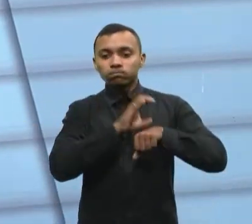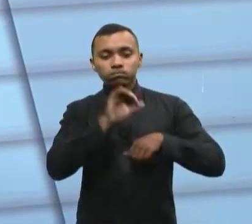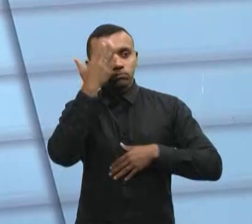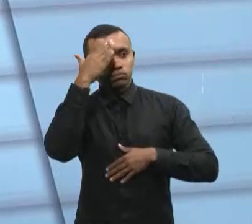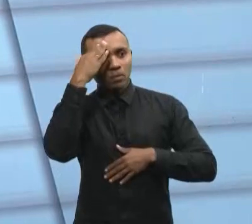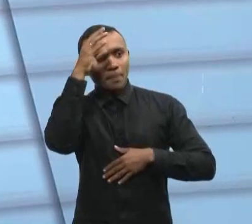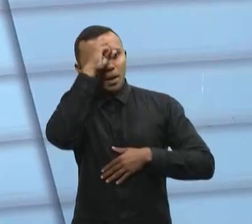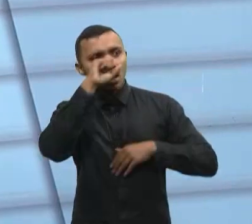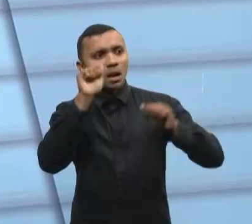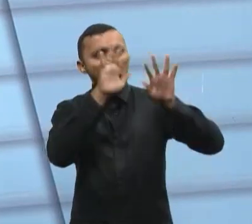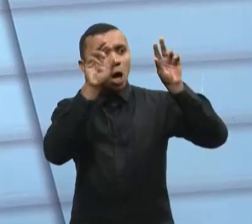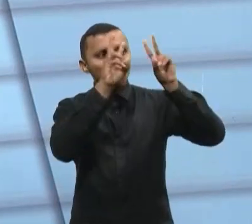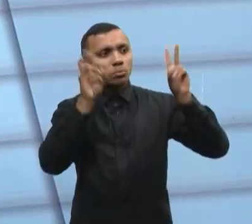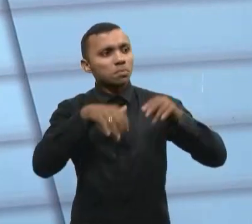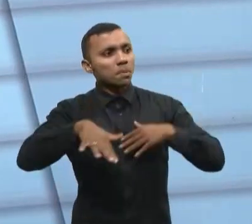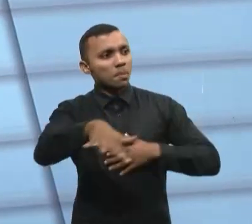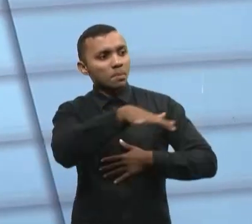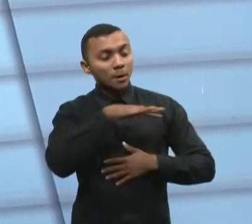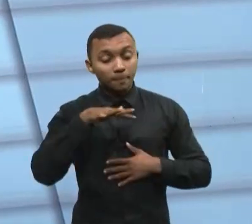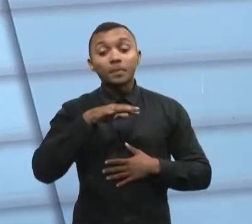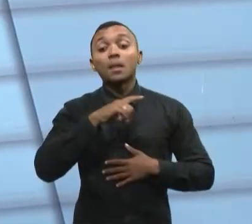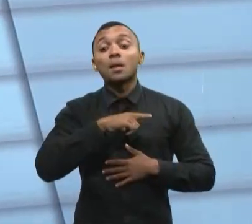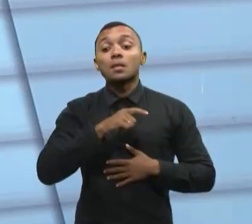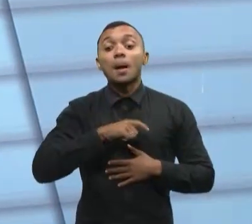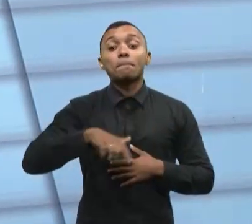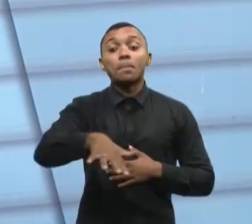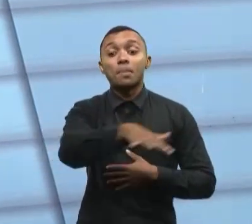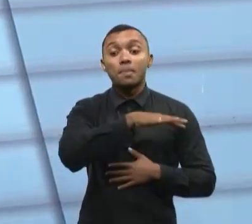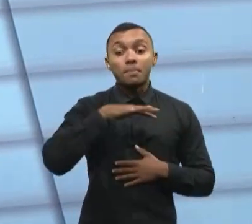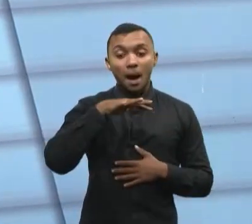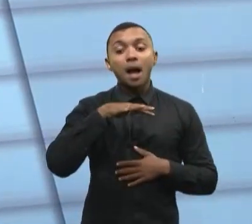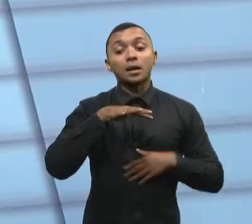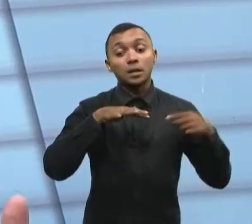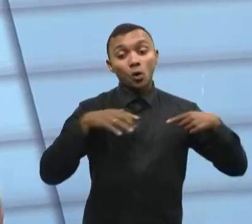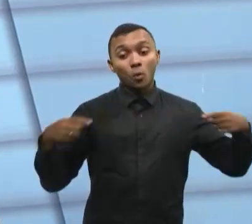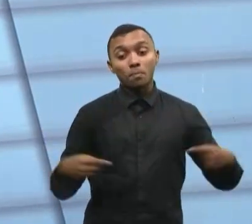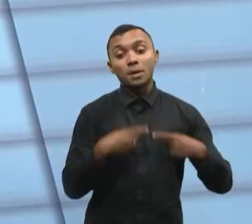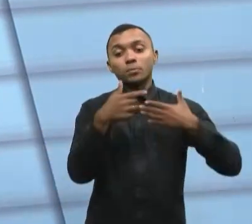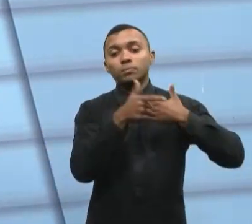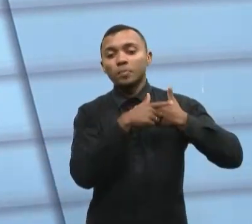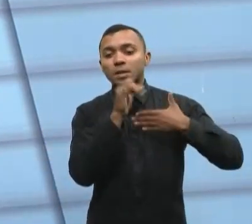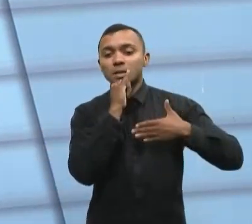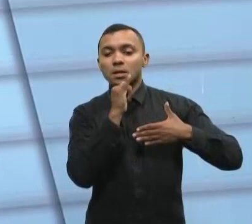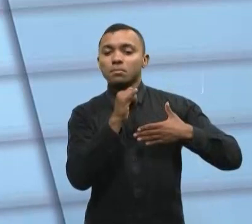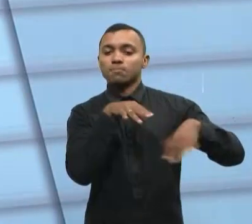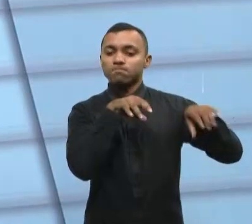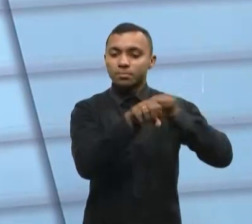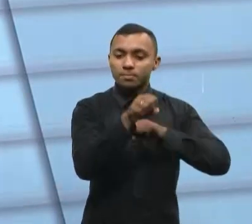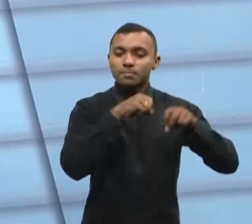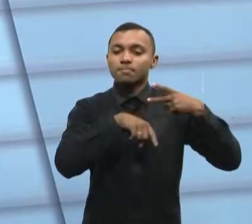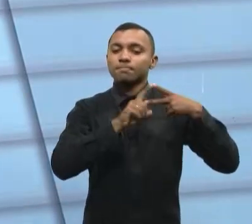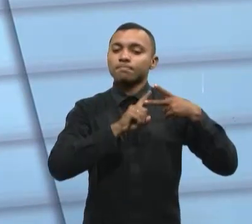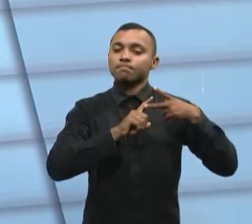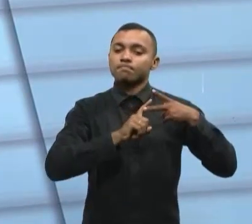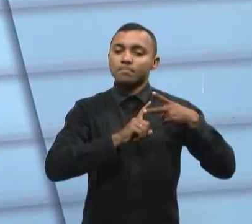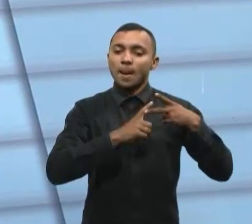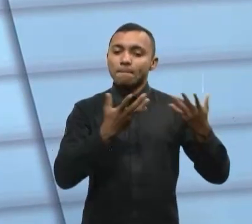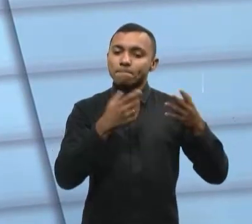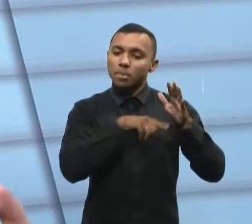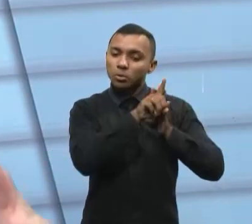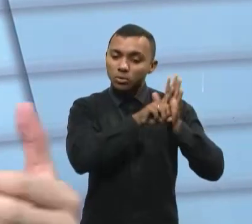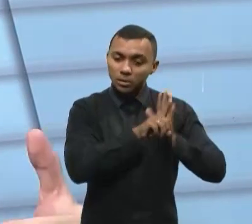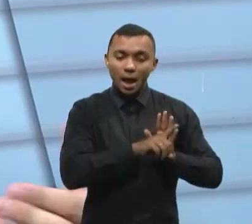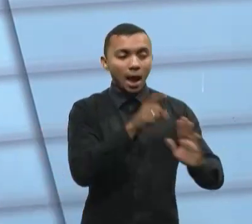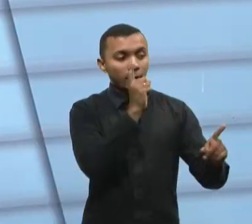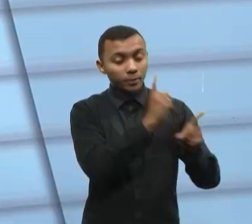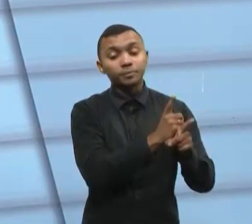tem um campo muito importante num papel social também, de formação, de procura das famílias por diagnóstico. E eu acho que